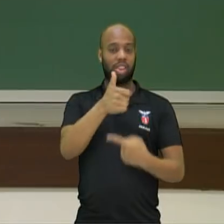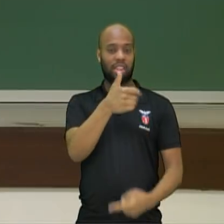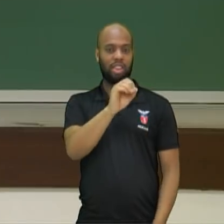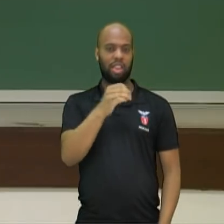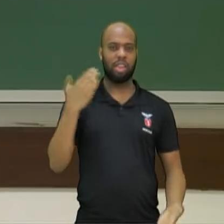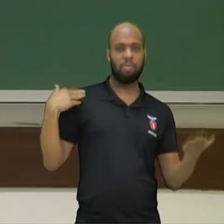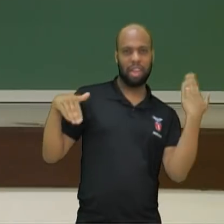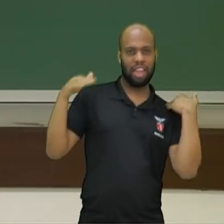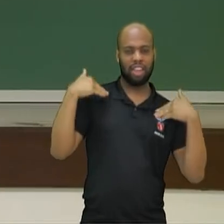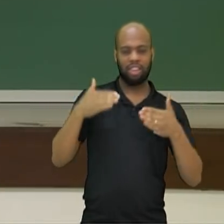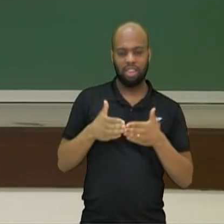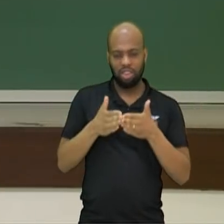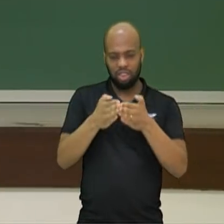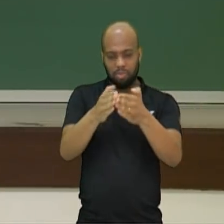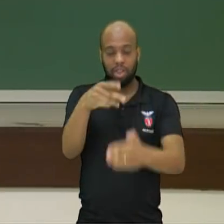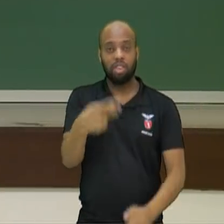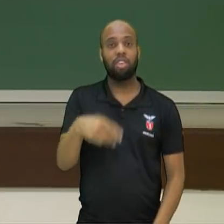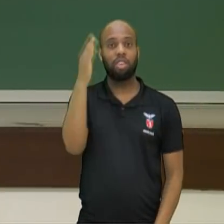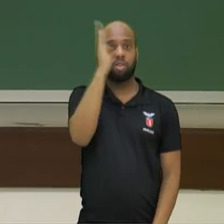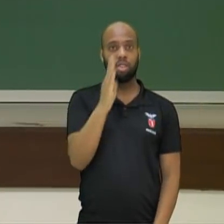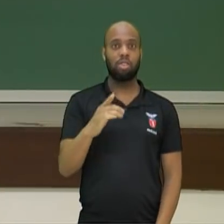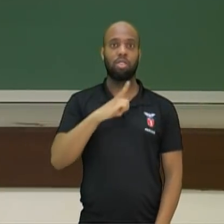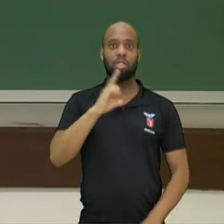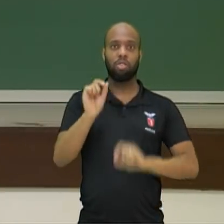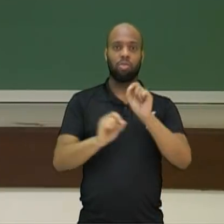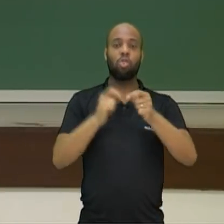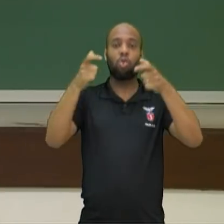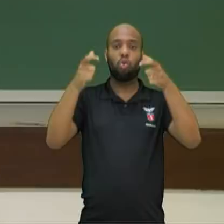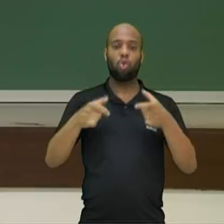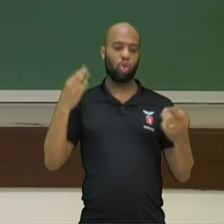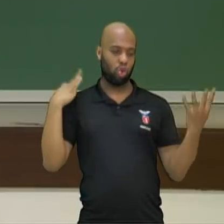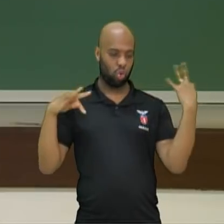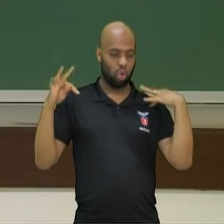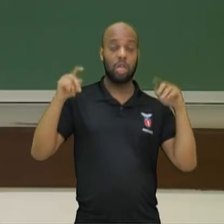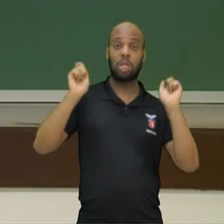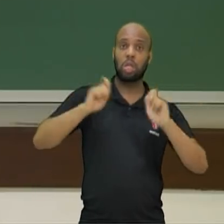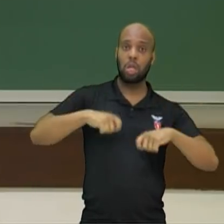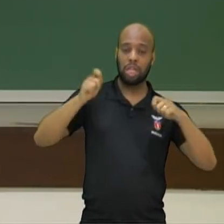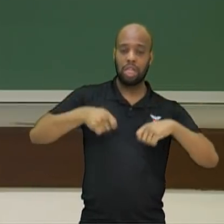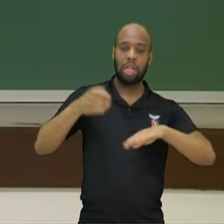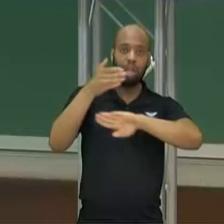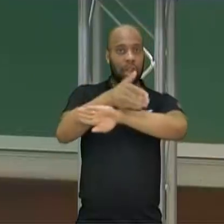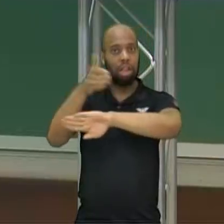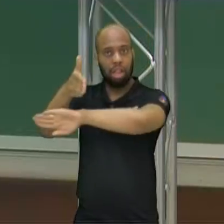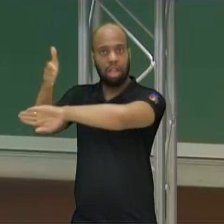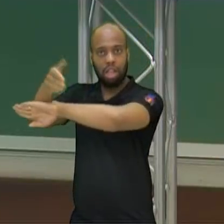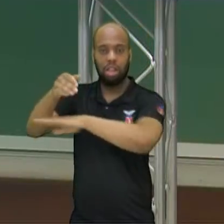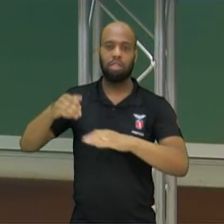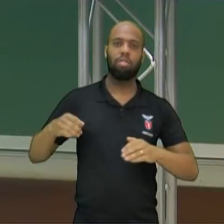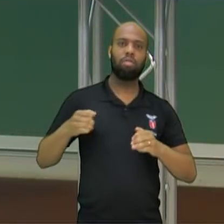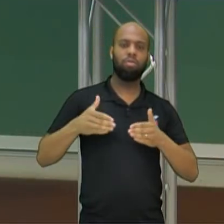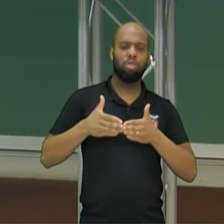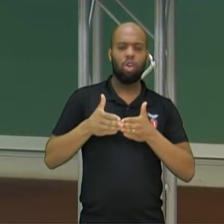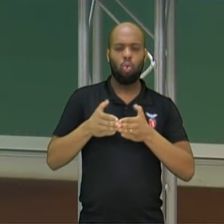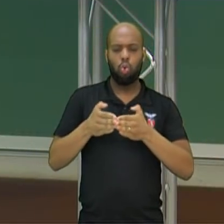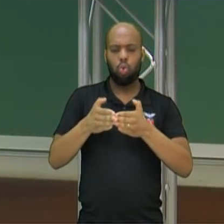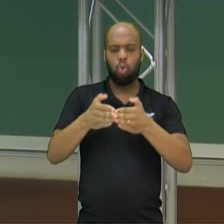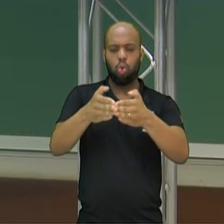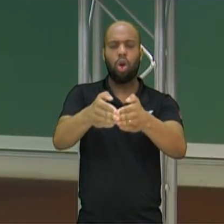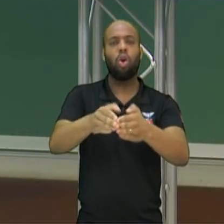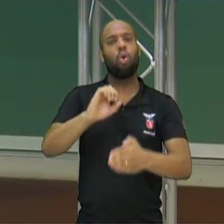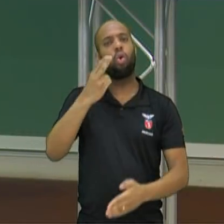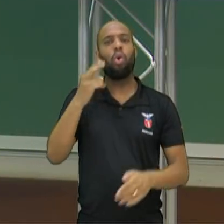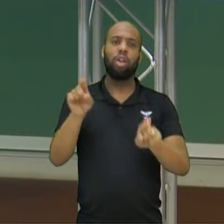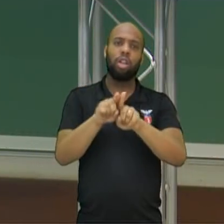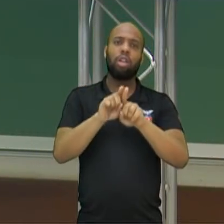de barco pelo Brasil com roteiros onde se pode percorrer navegando ou